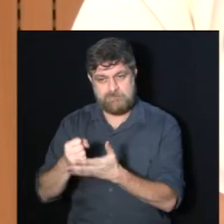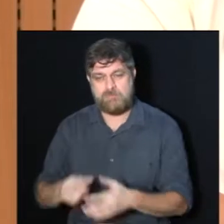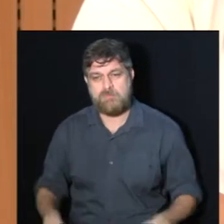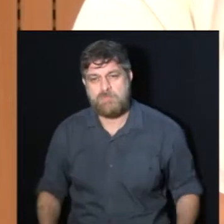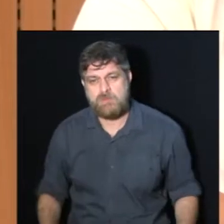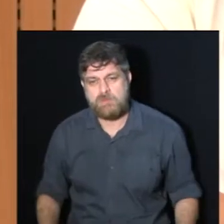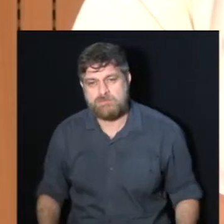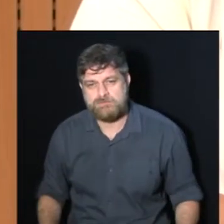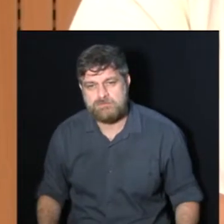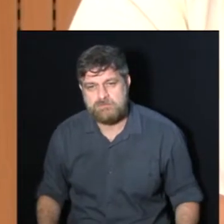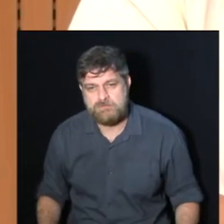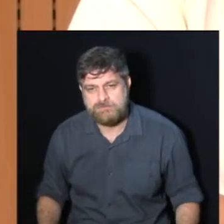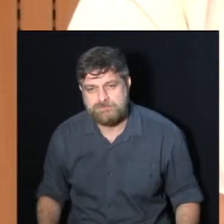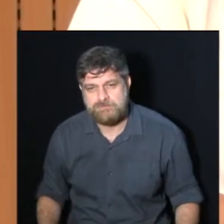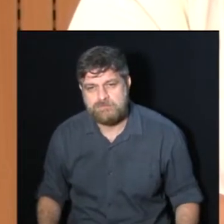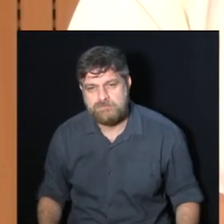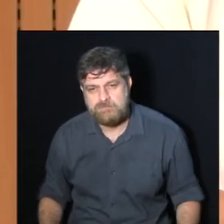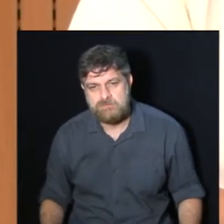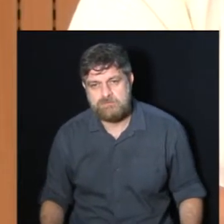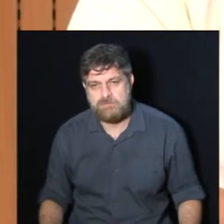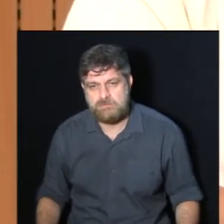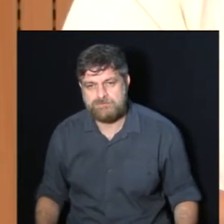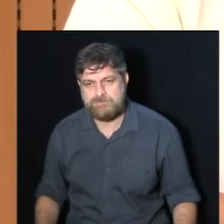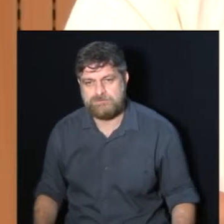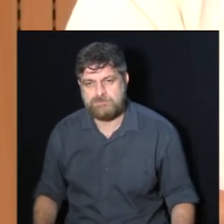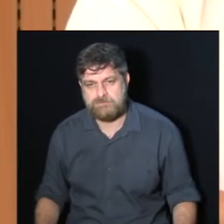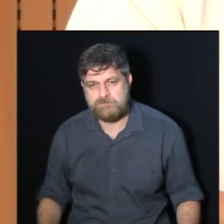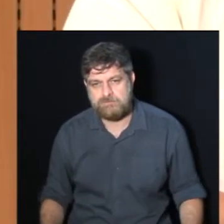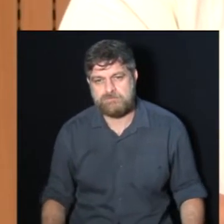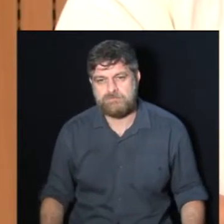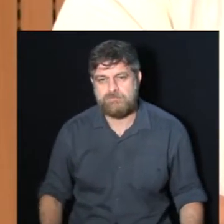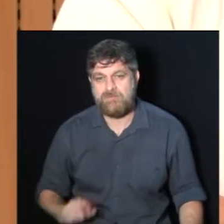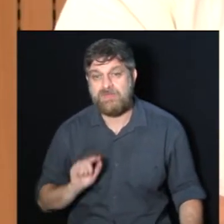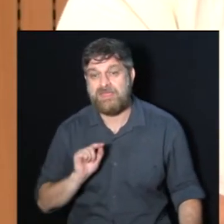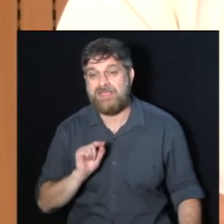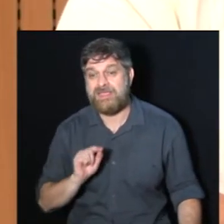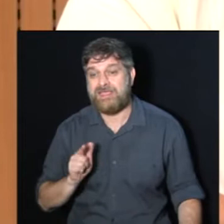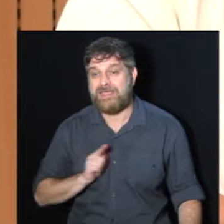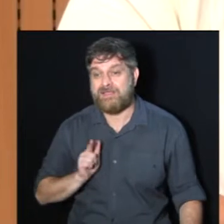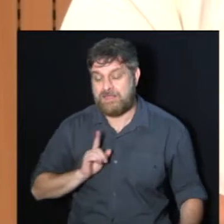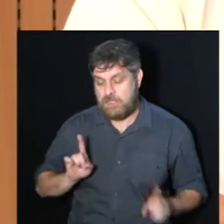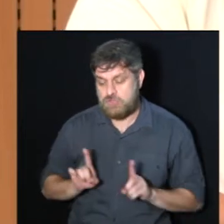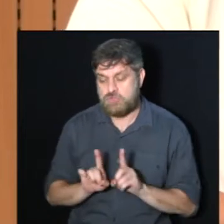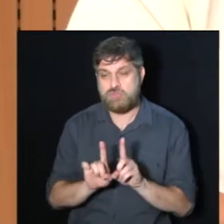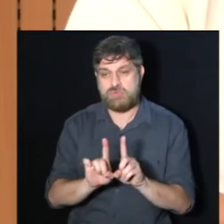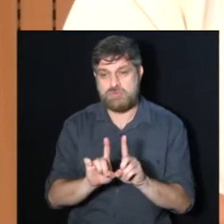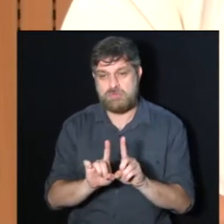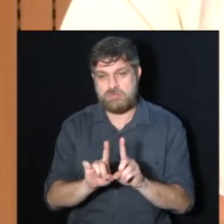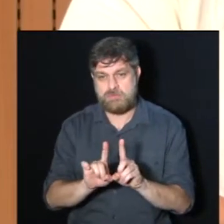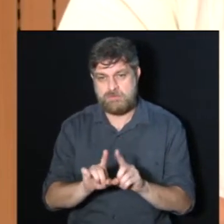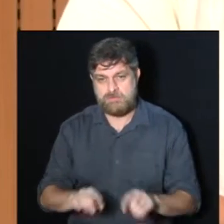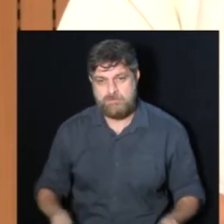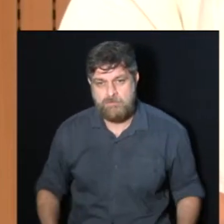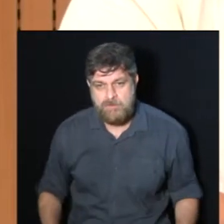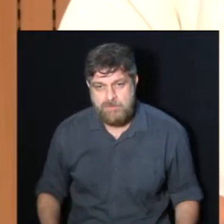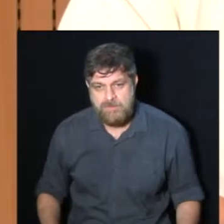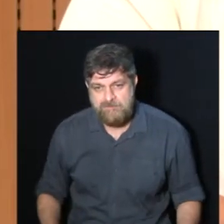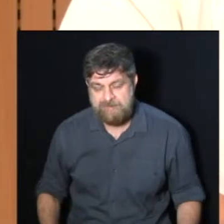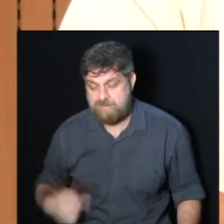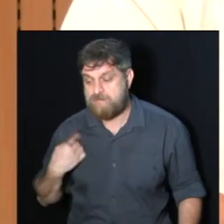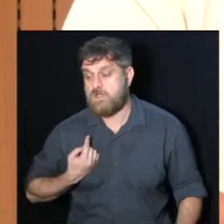E nesse lugar, quem é que está do lado dessa mulher, se a gente estiver? Como é que nós vamos